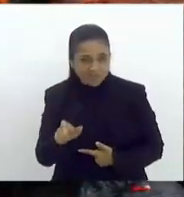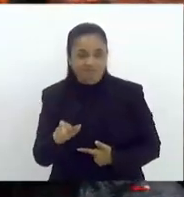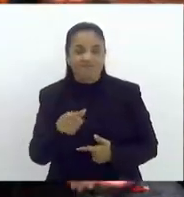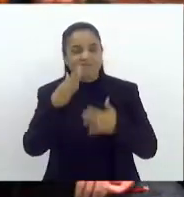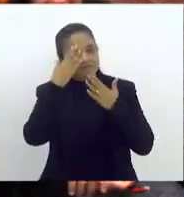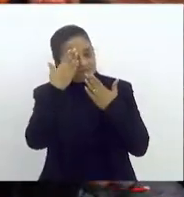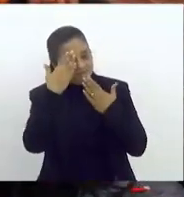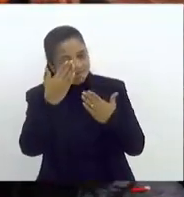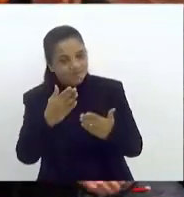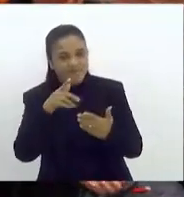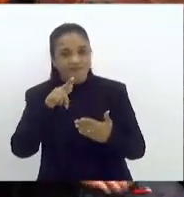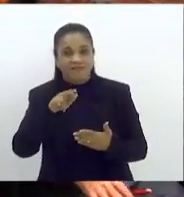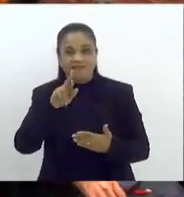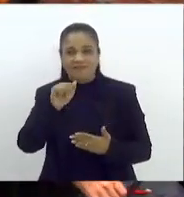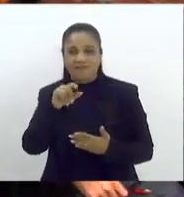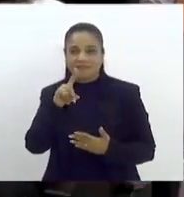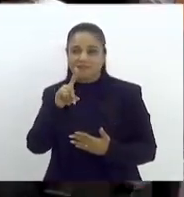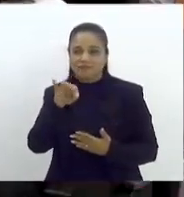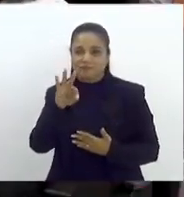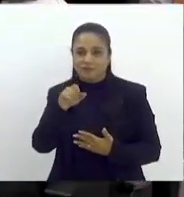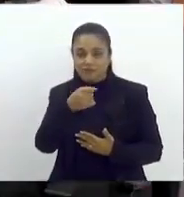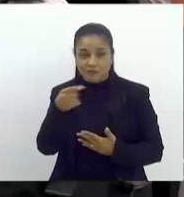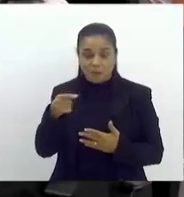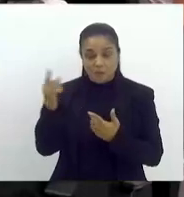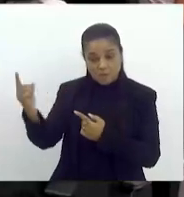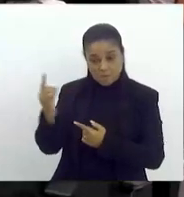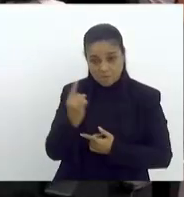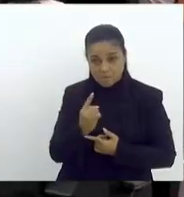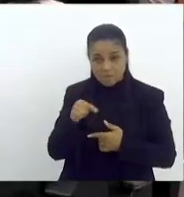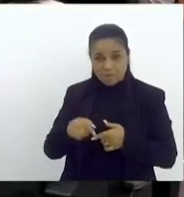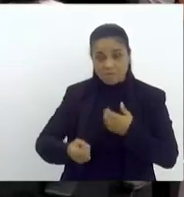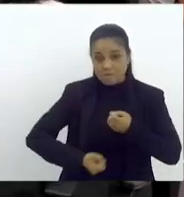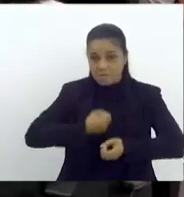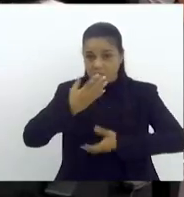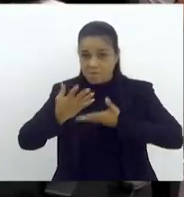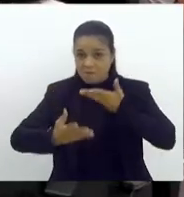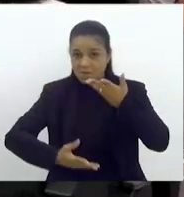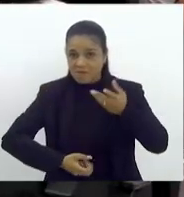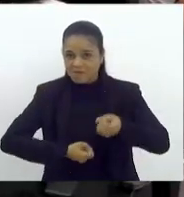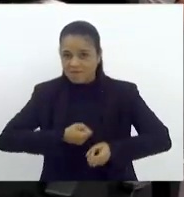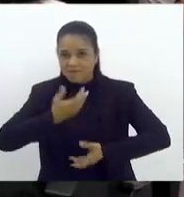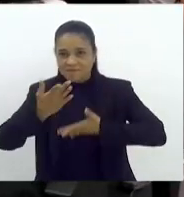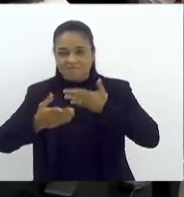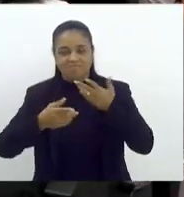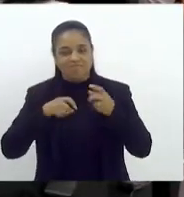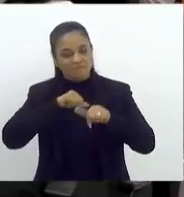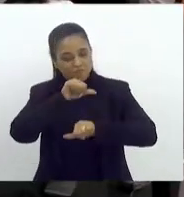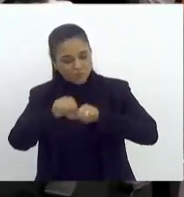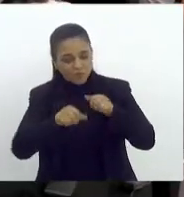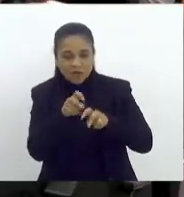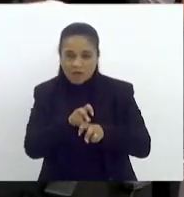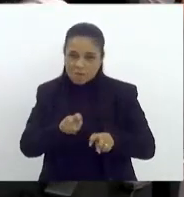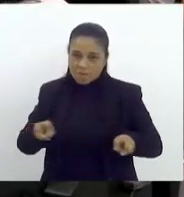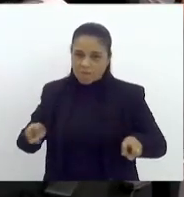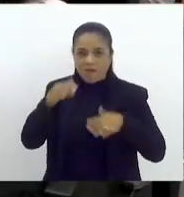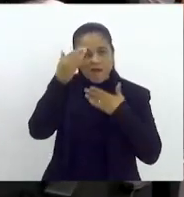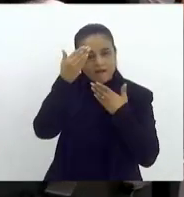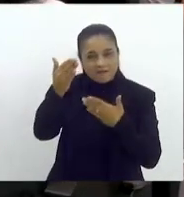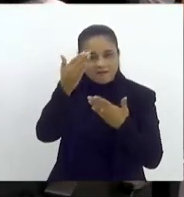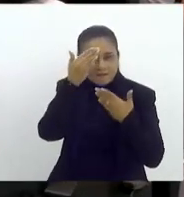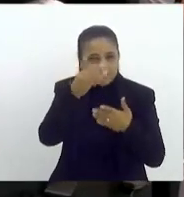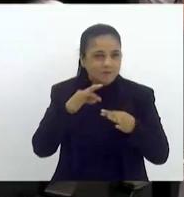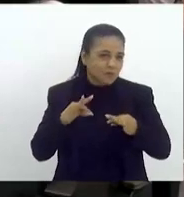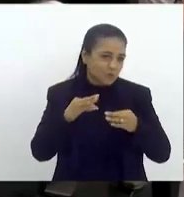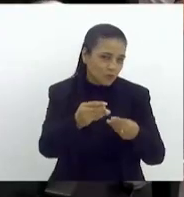gratidão gente quero chamar aqui agora momento poesia nós vamos trocar a mesa agradecemos a toda a mesa agradecemos a todas as